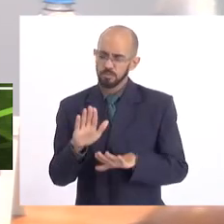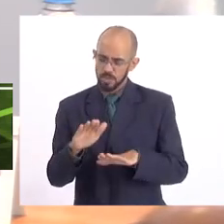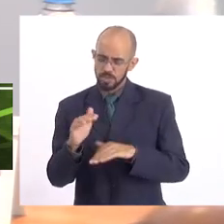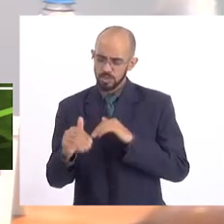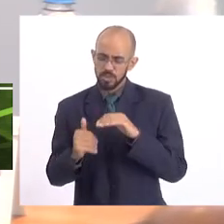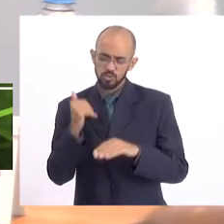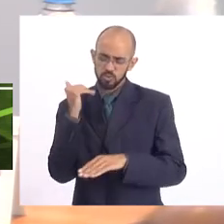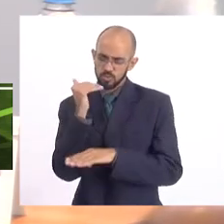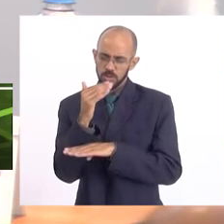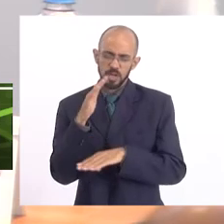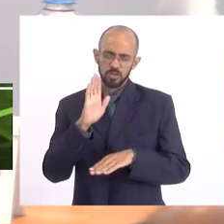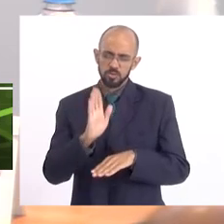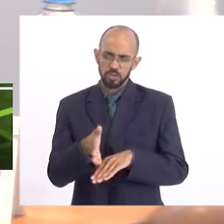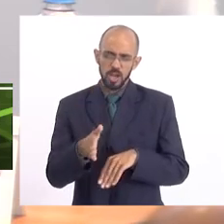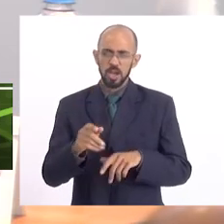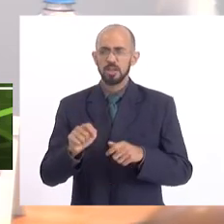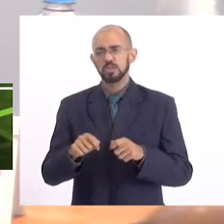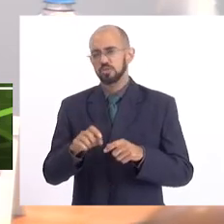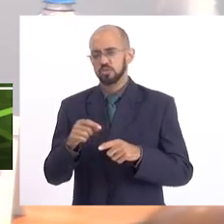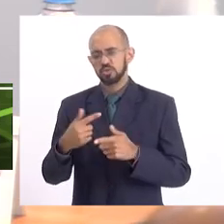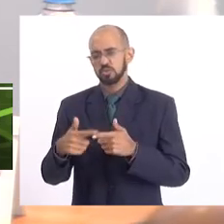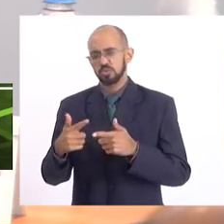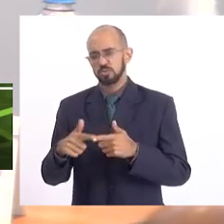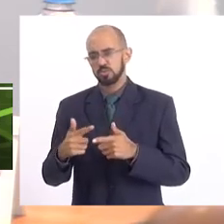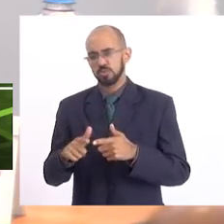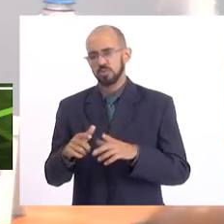só questões administrativas resolvem